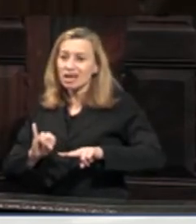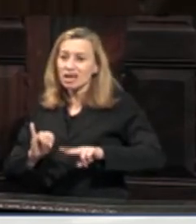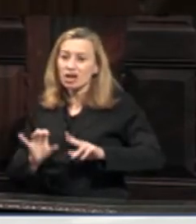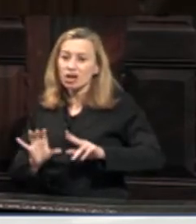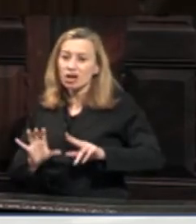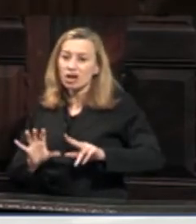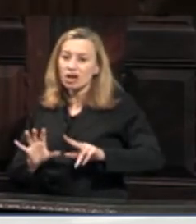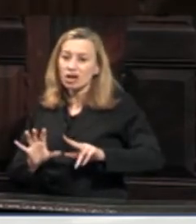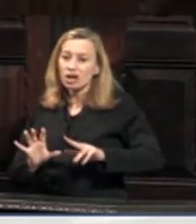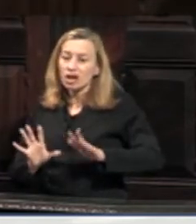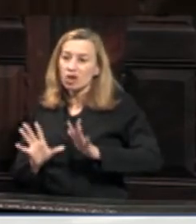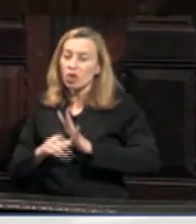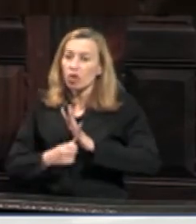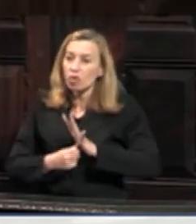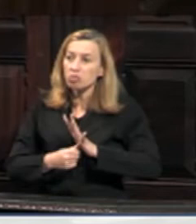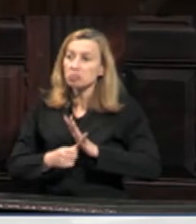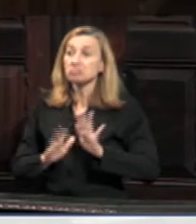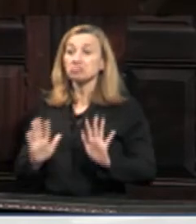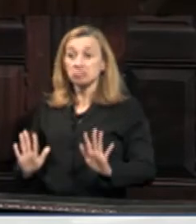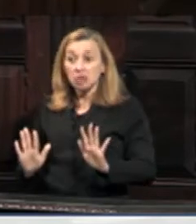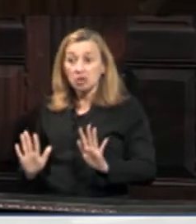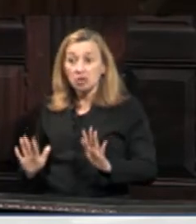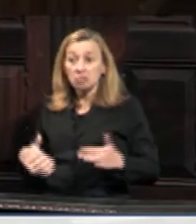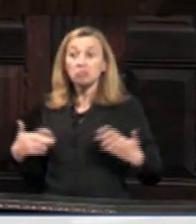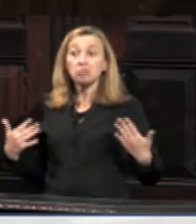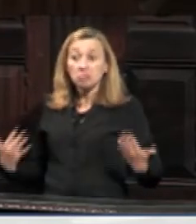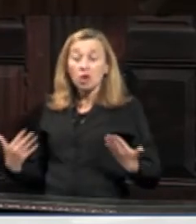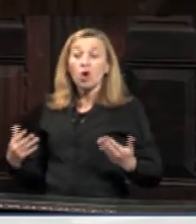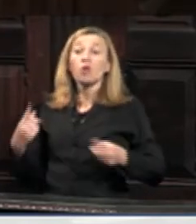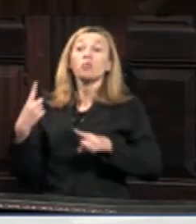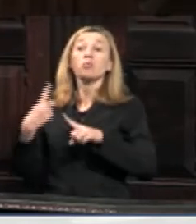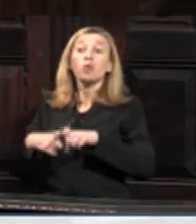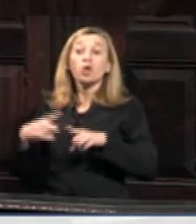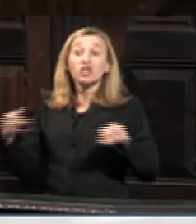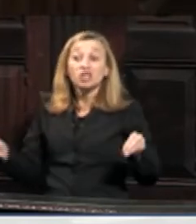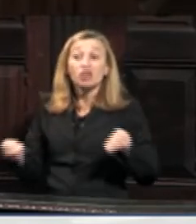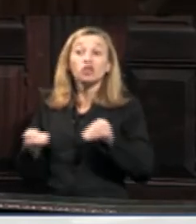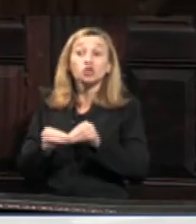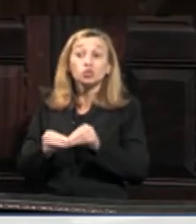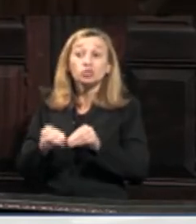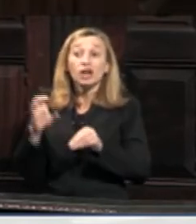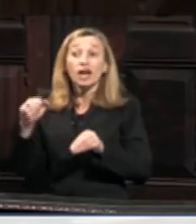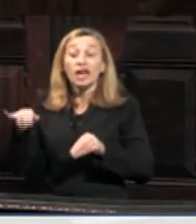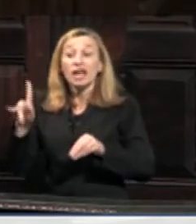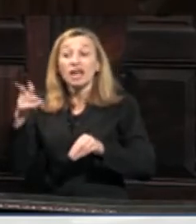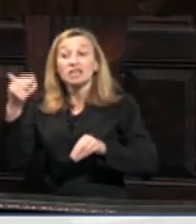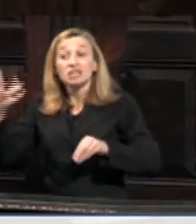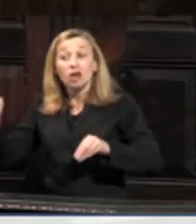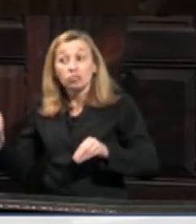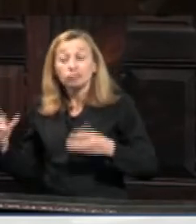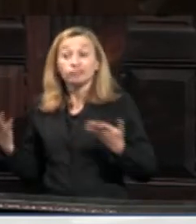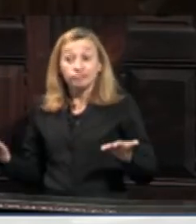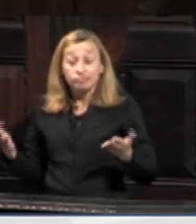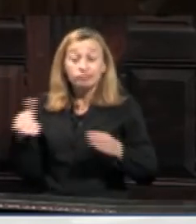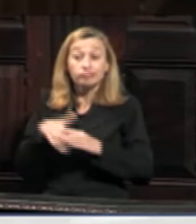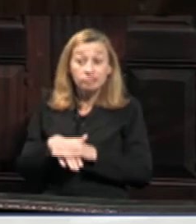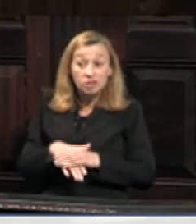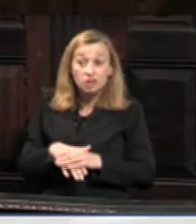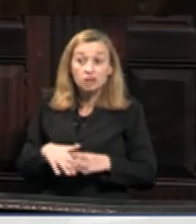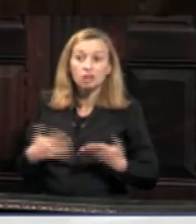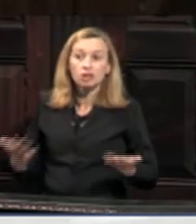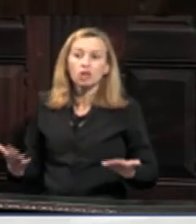era para o PT ter participado das eleições. Então, as coisas também aqui são ditas sem